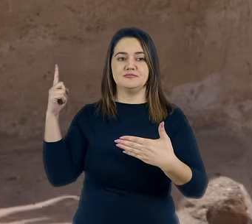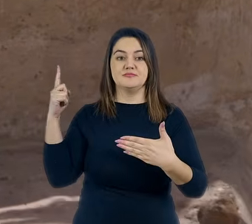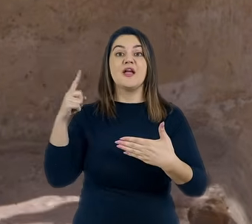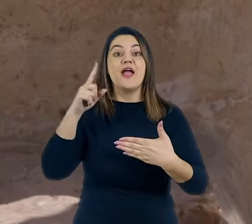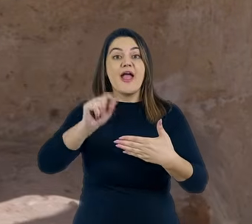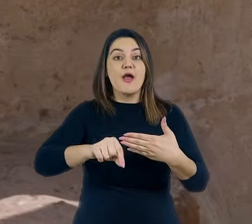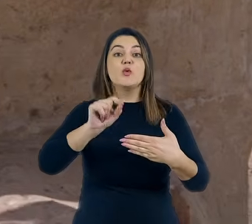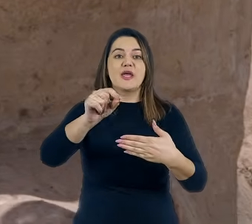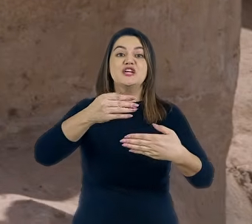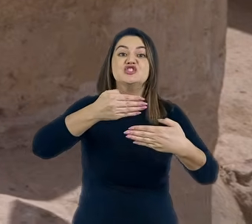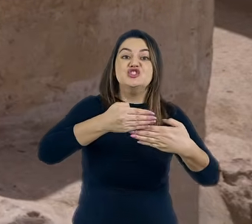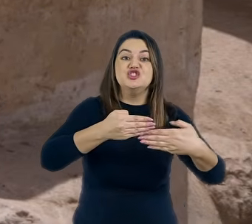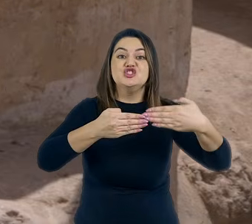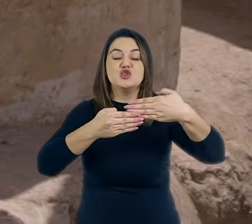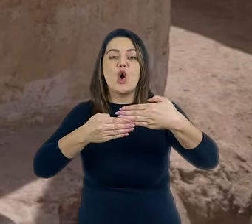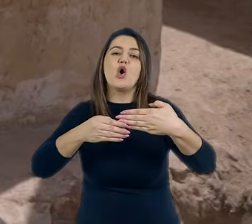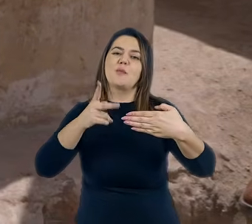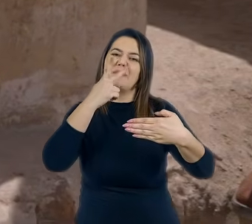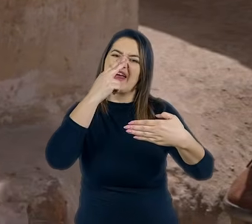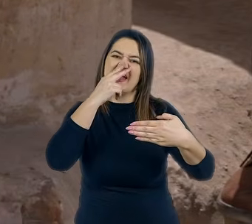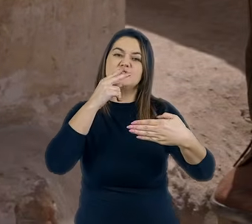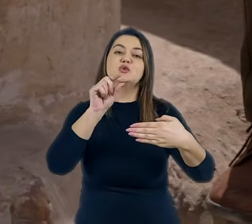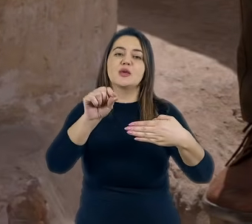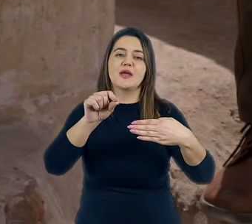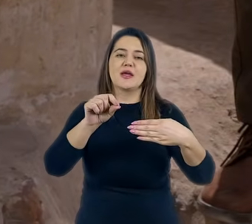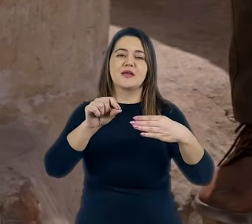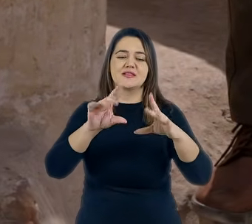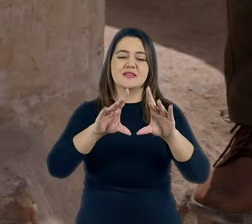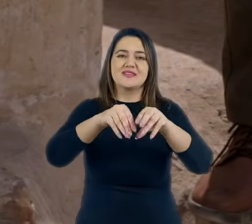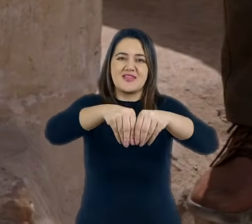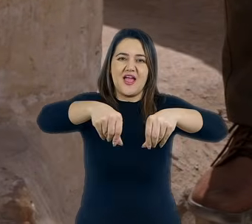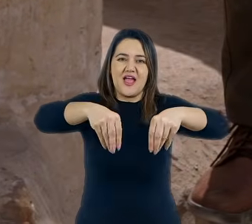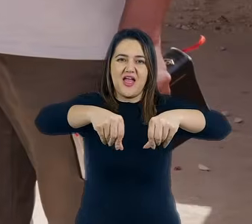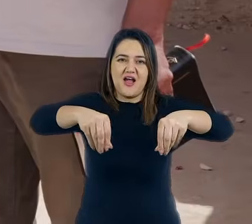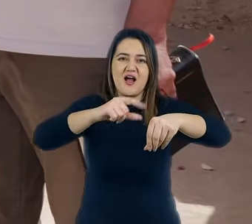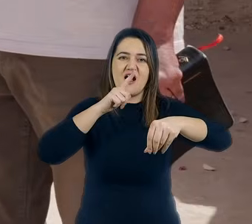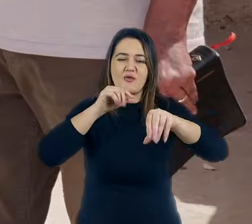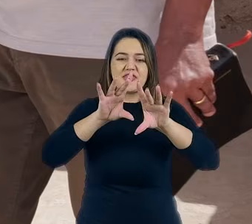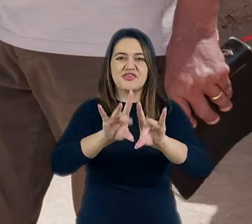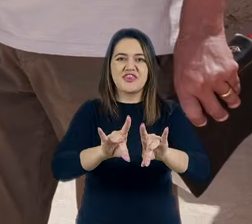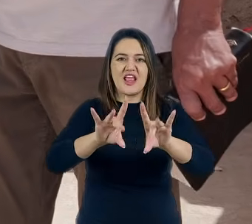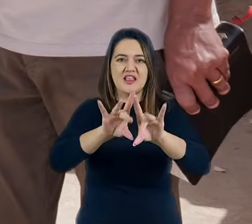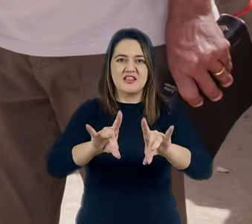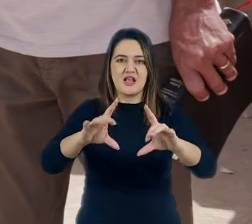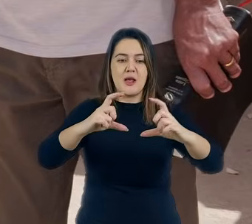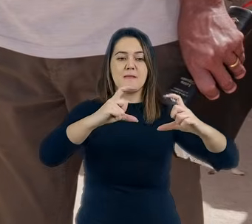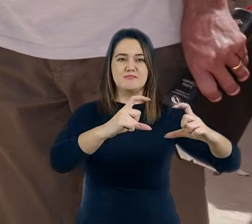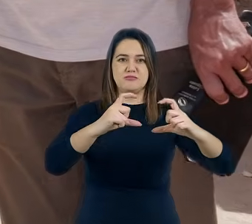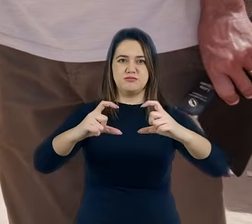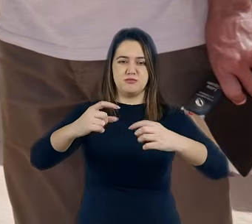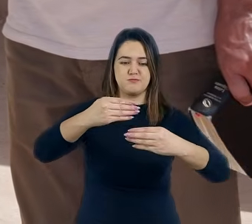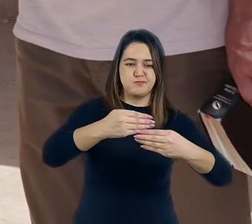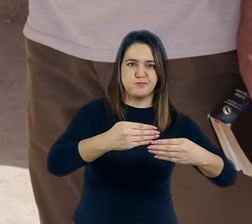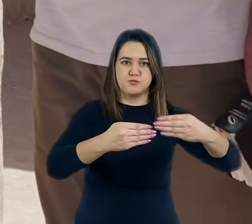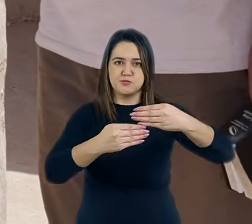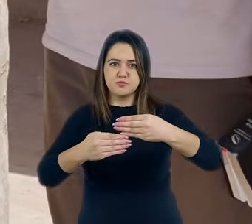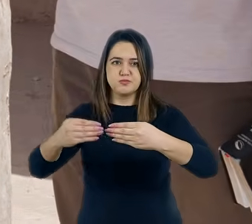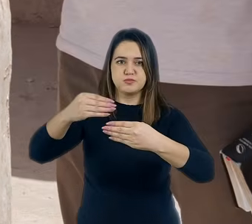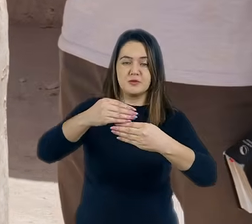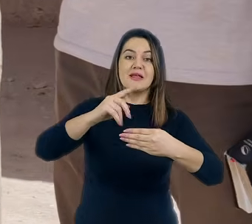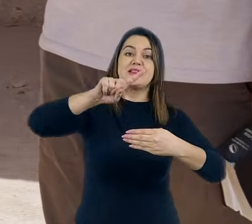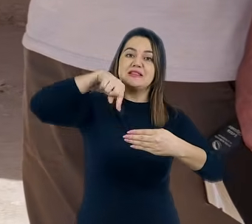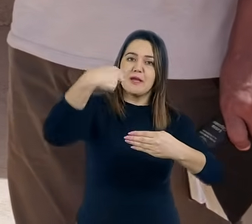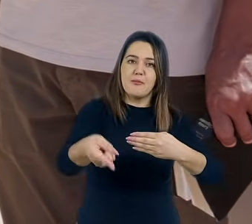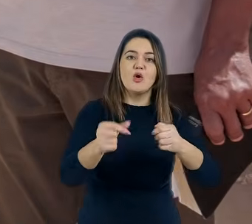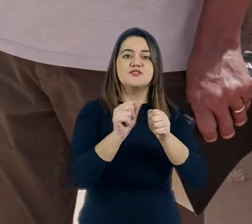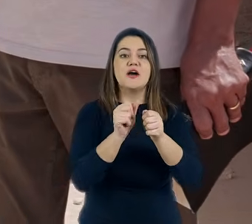uma parede toda feita de tijolos de barro, ou tijolos de adobe. Então você tem a base de pedra aqui e em cima